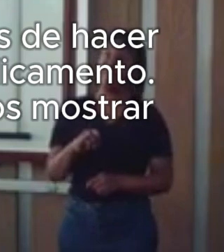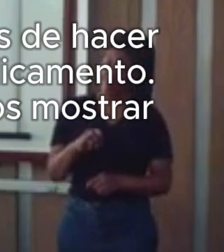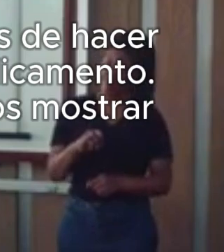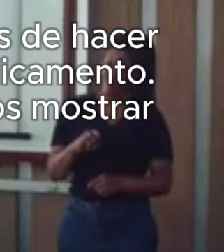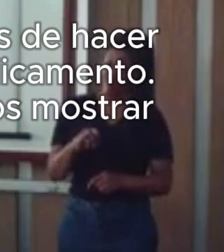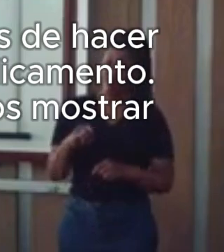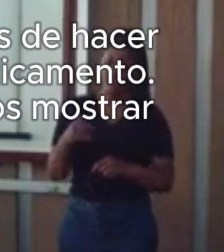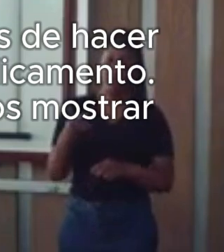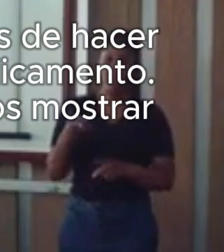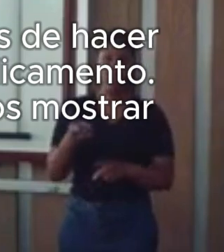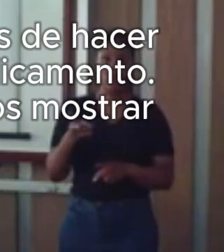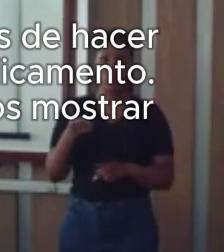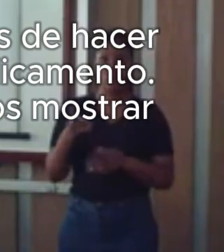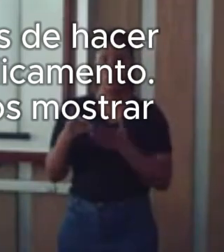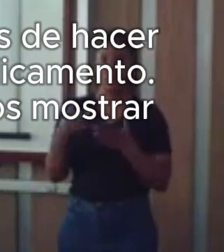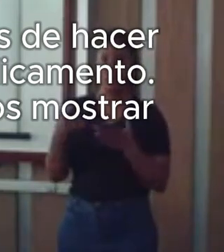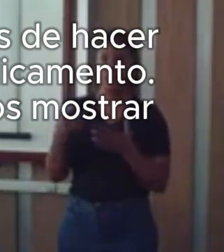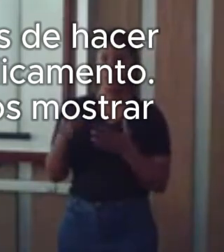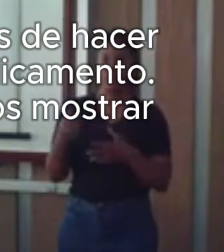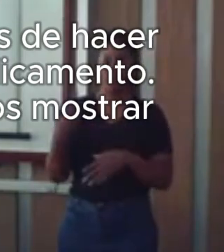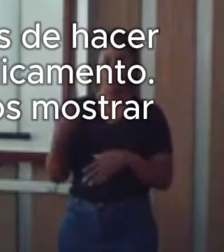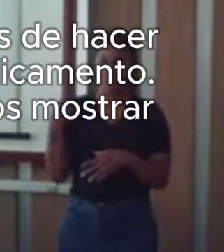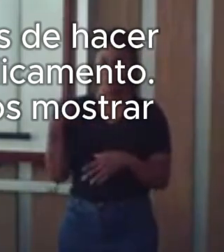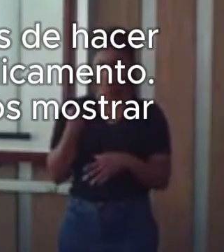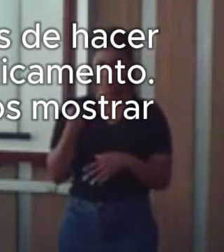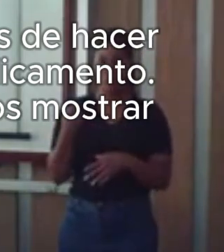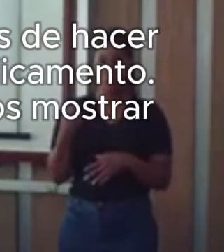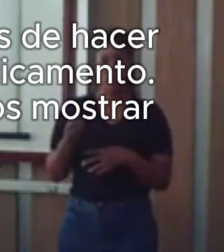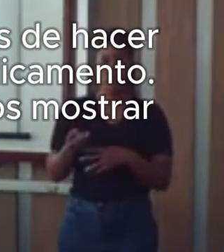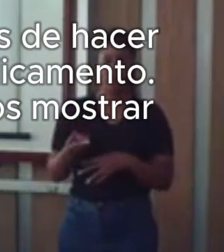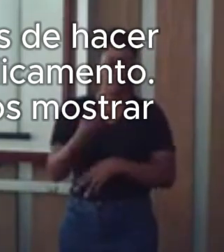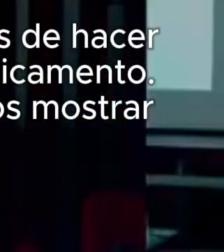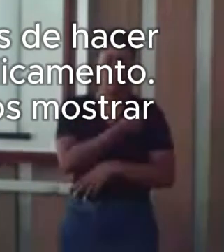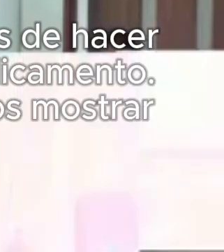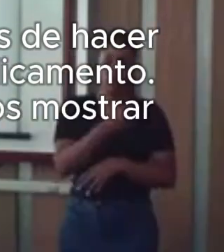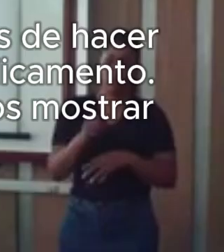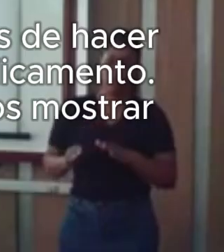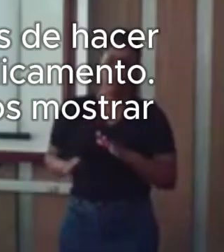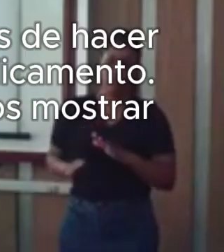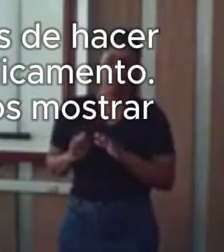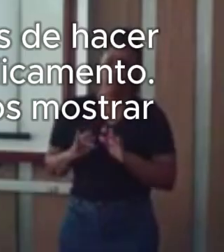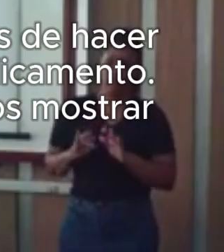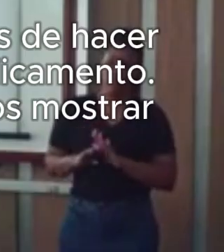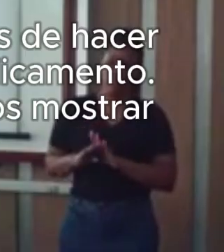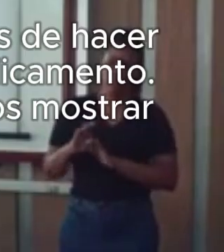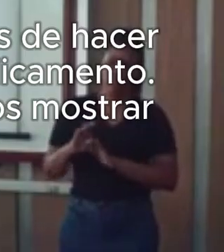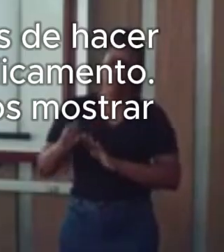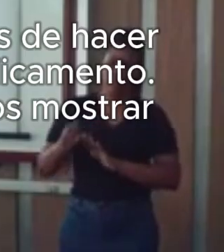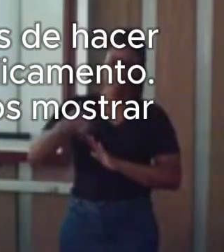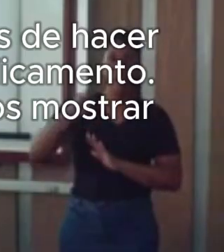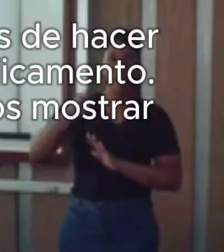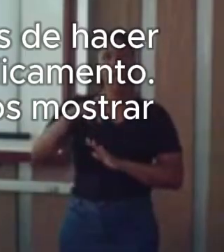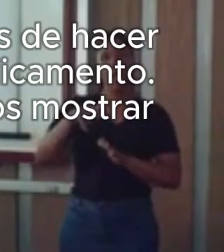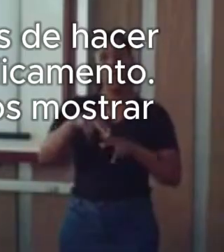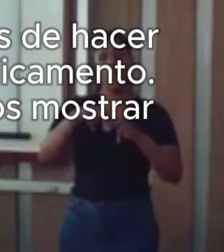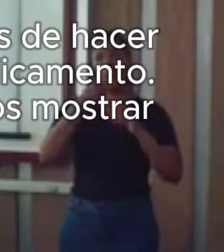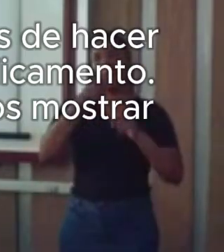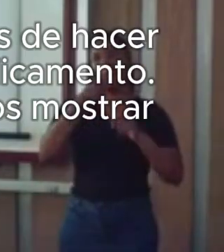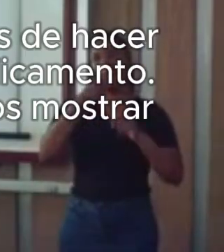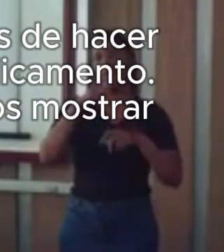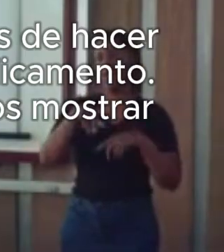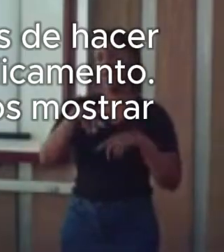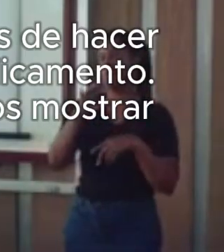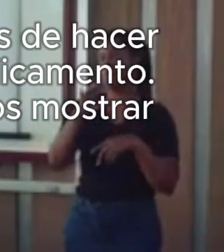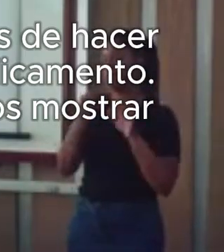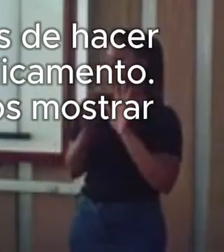tempo, aí faz a injeção, se subir, é porque é o efeito do medicamento. Tá? Então, esse foi o desenho experimental que a gente